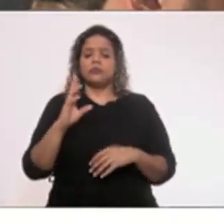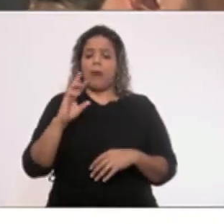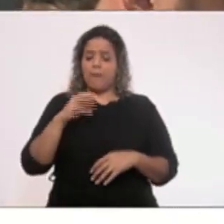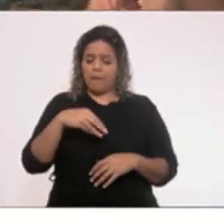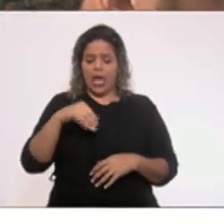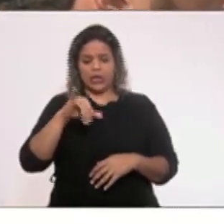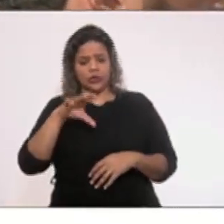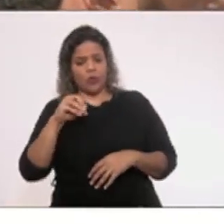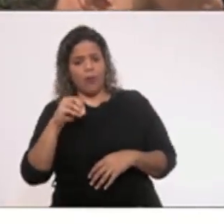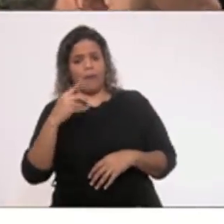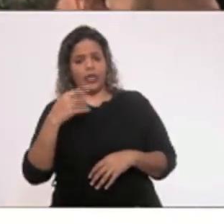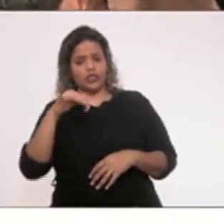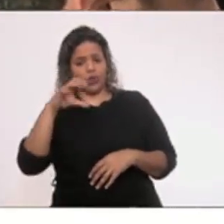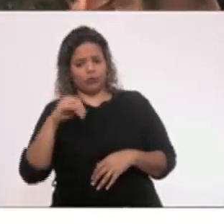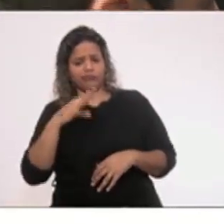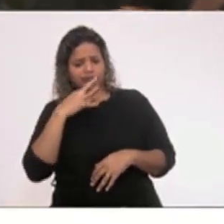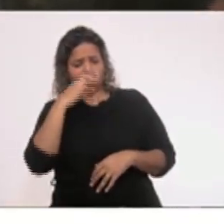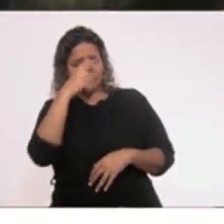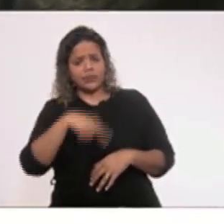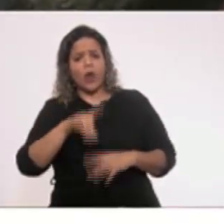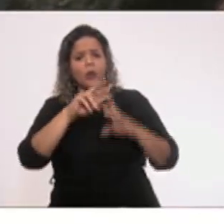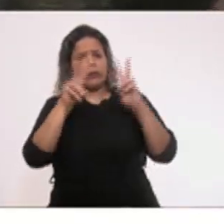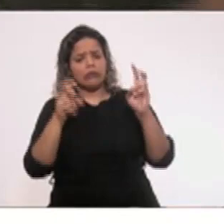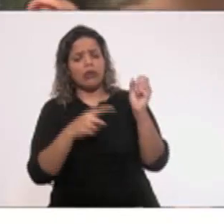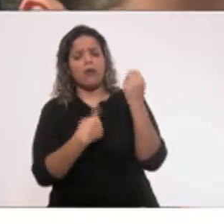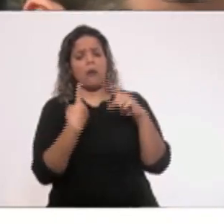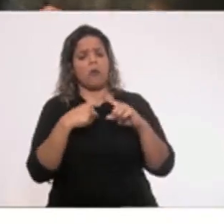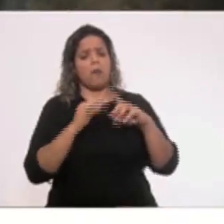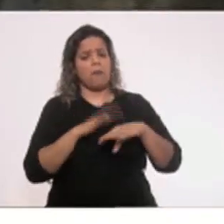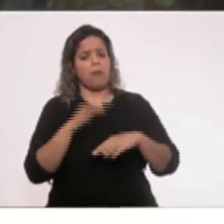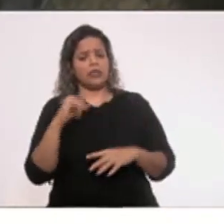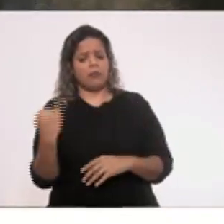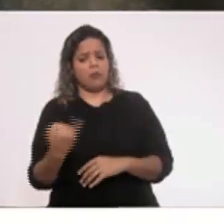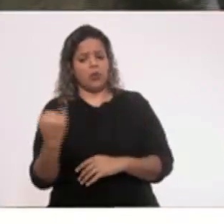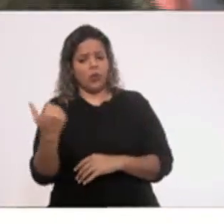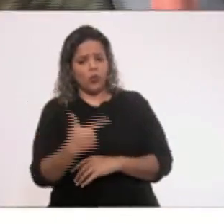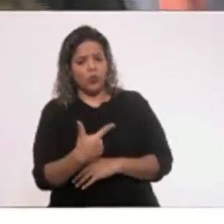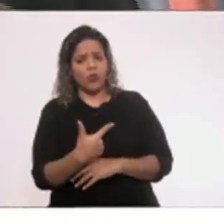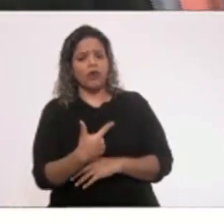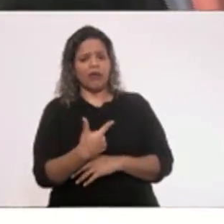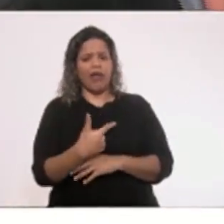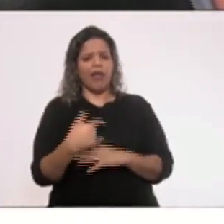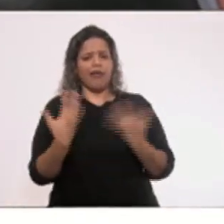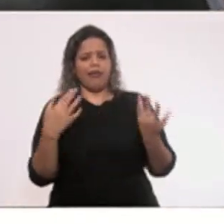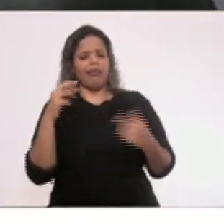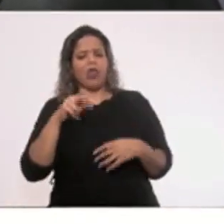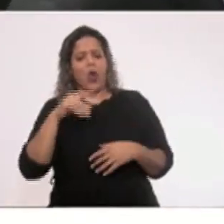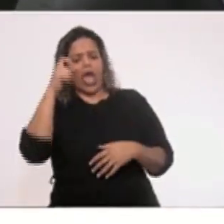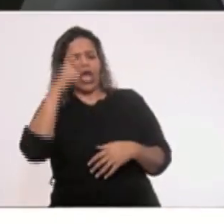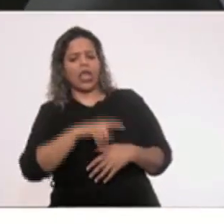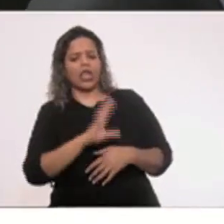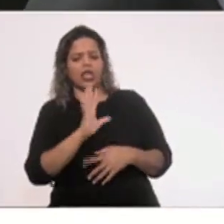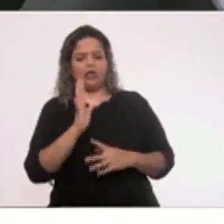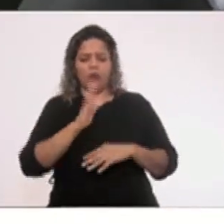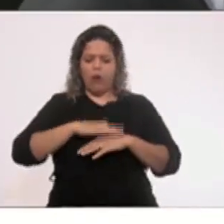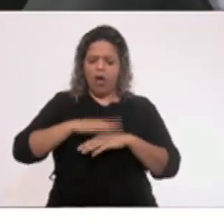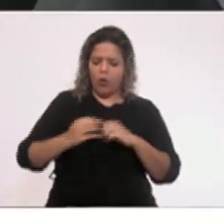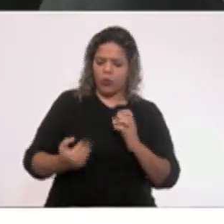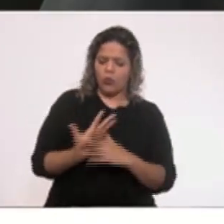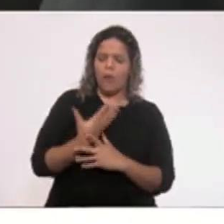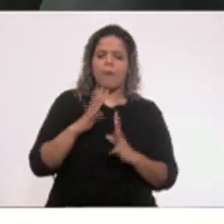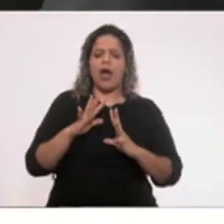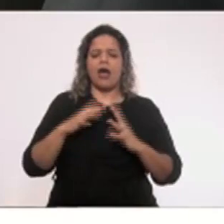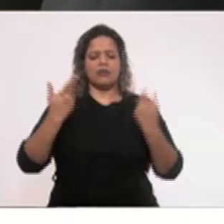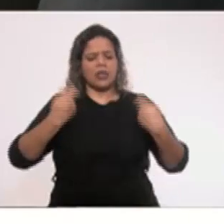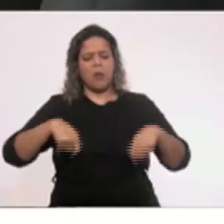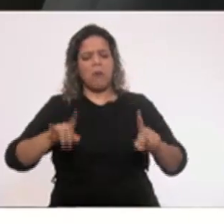Pacheco, que conhece o tema e conhece a matéria, porque é mais importante do que, e certamente não era a intenção dos autores, ao contrário, mas não é